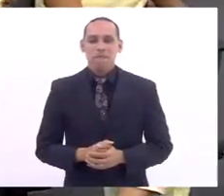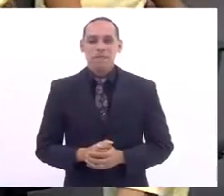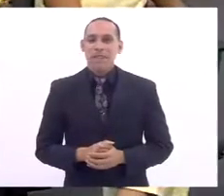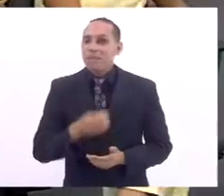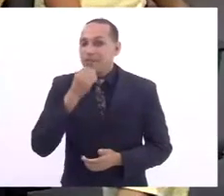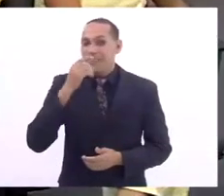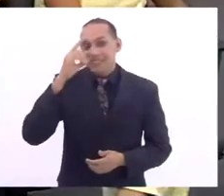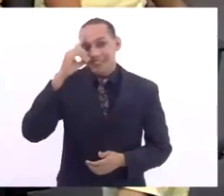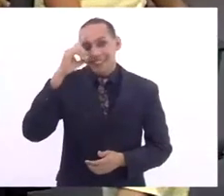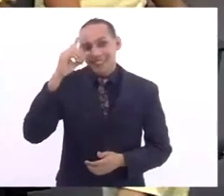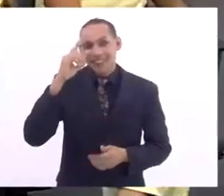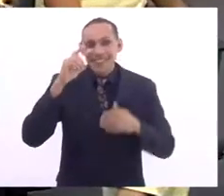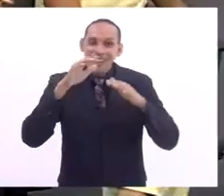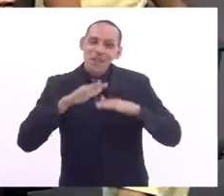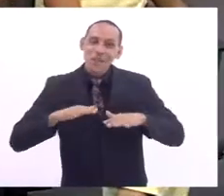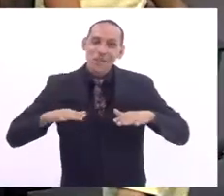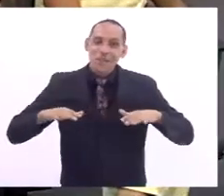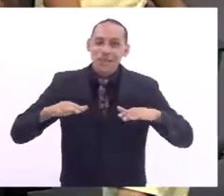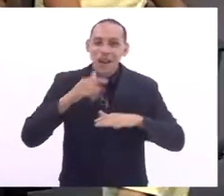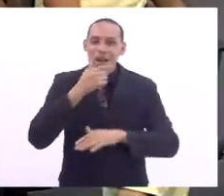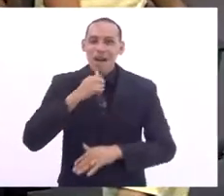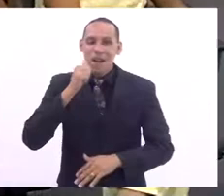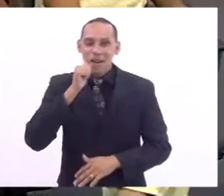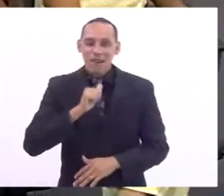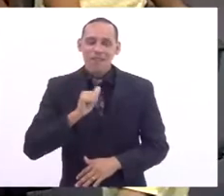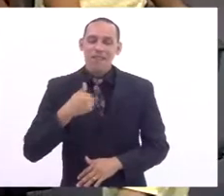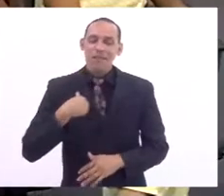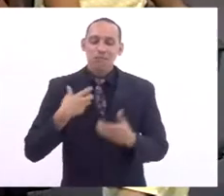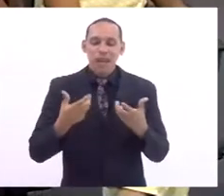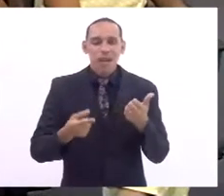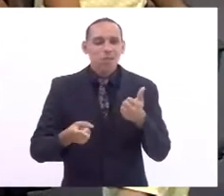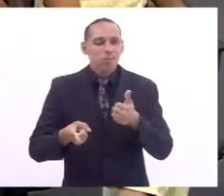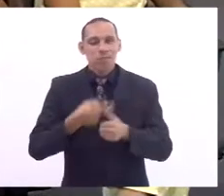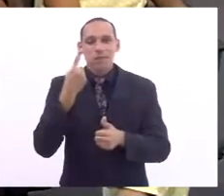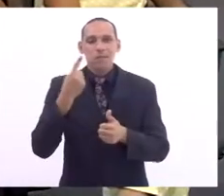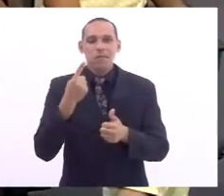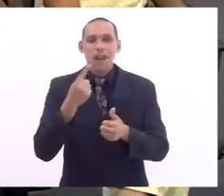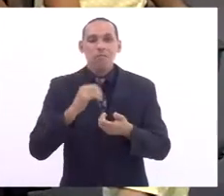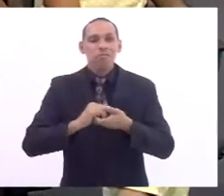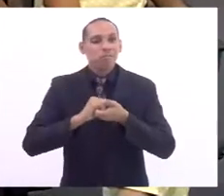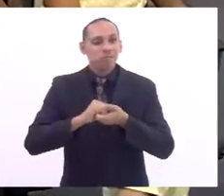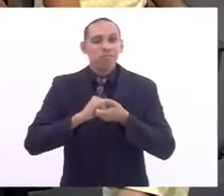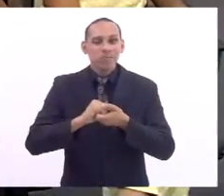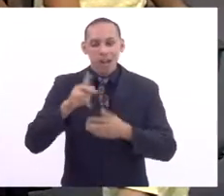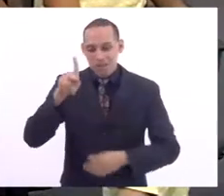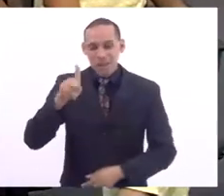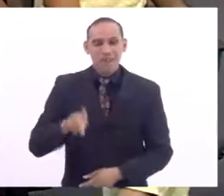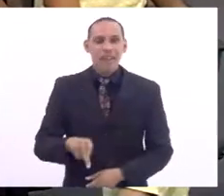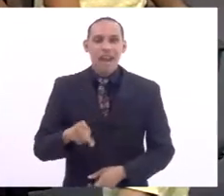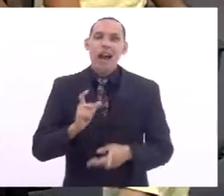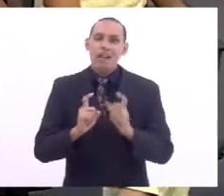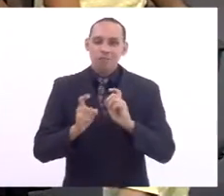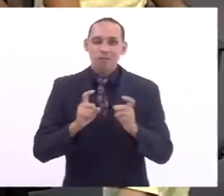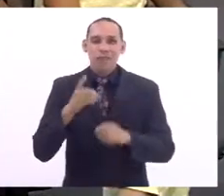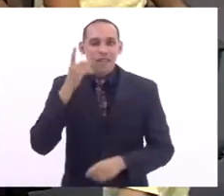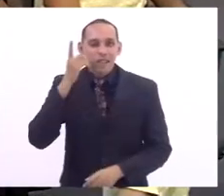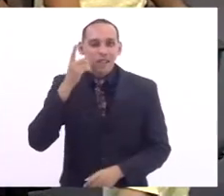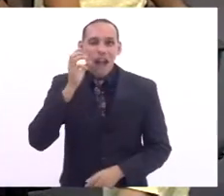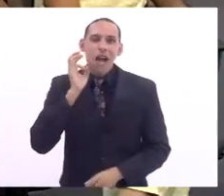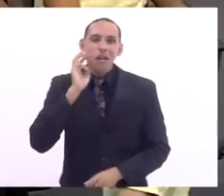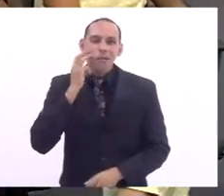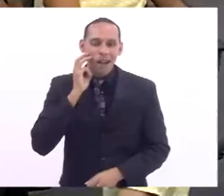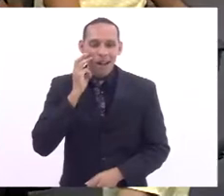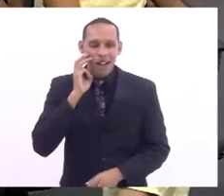Olá bom dia a todas e todos eu quero inicialmente aqui saudar o presidente dessa seção Deputado